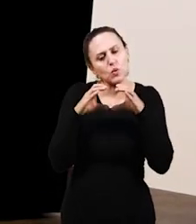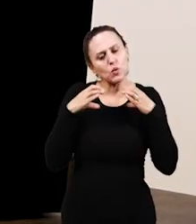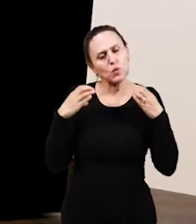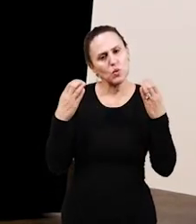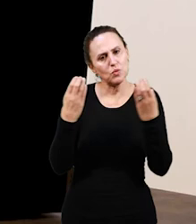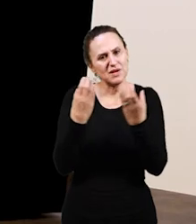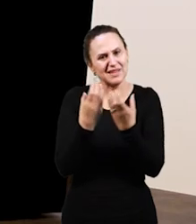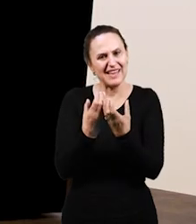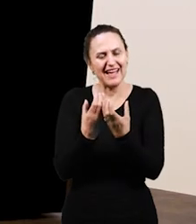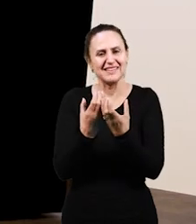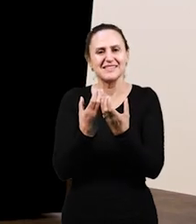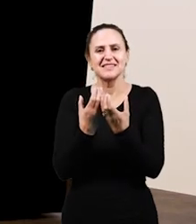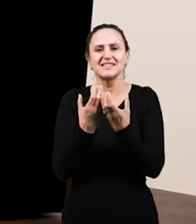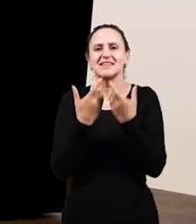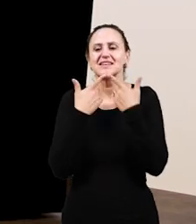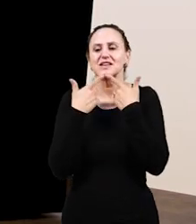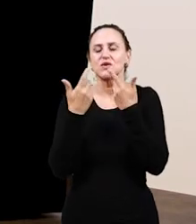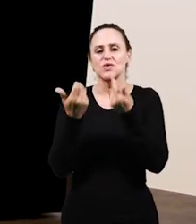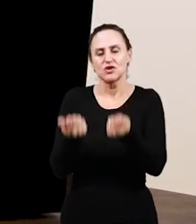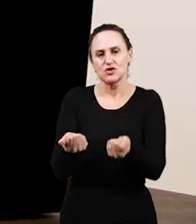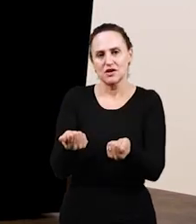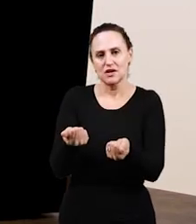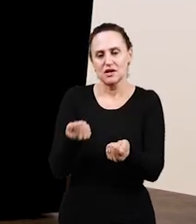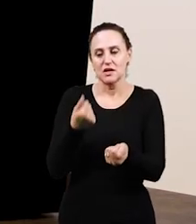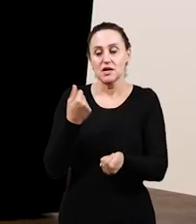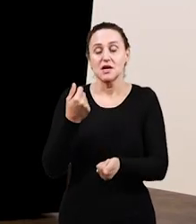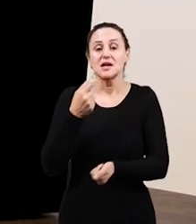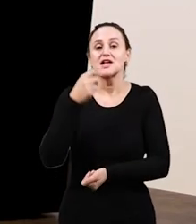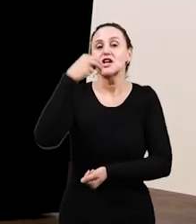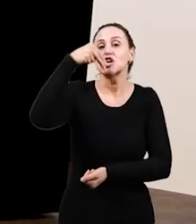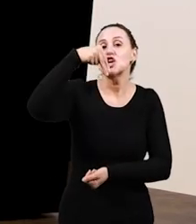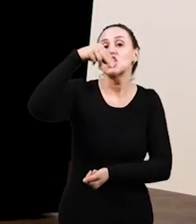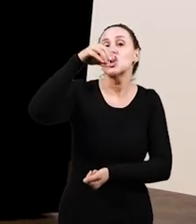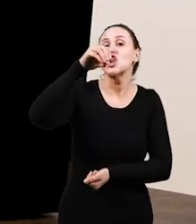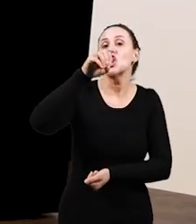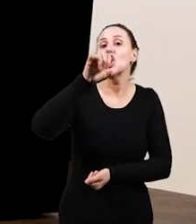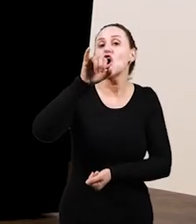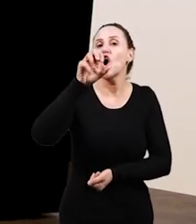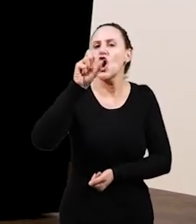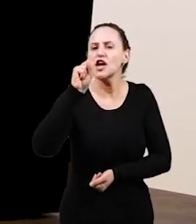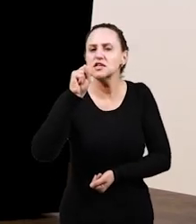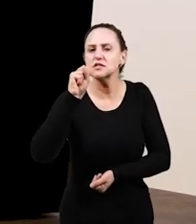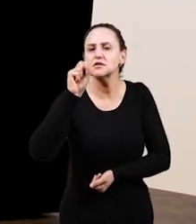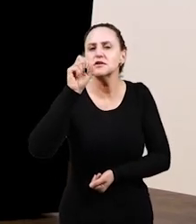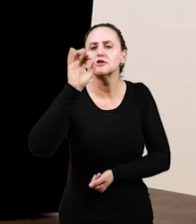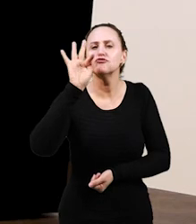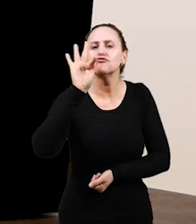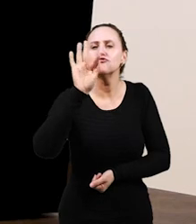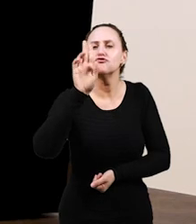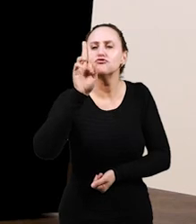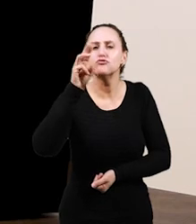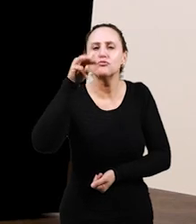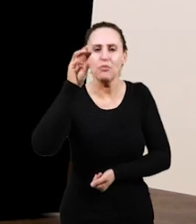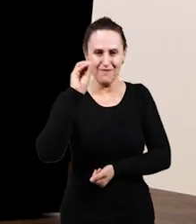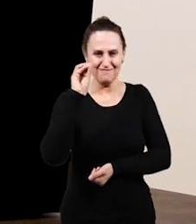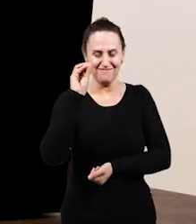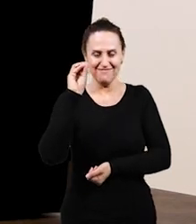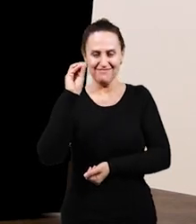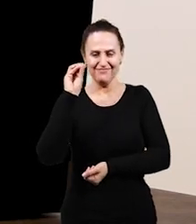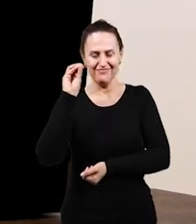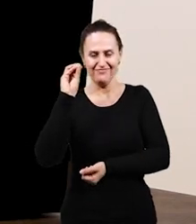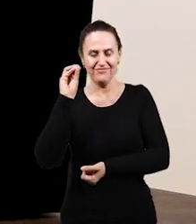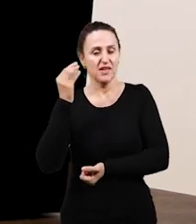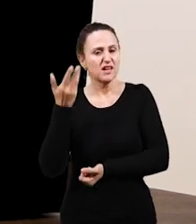linguísticas falam nós fomos e outras comunidades linguísticas falam nós fuma existe certo ou errado não existe certo ou errado